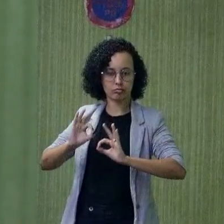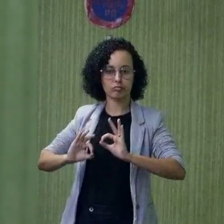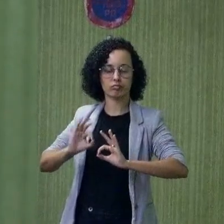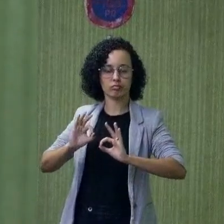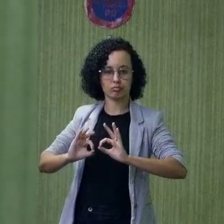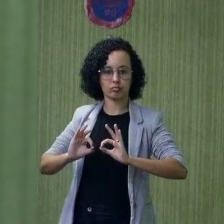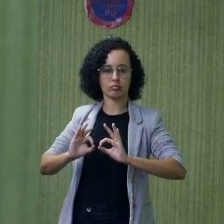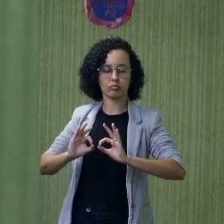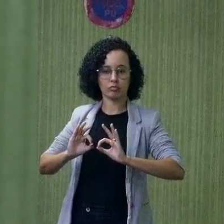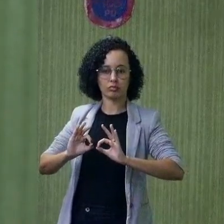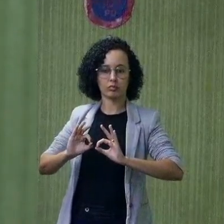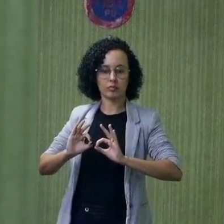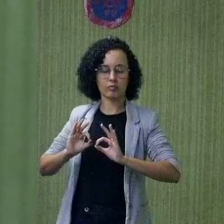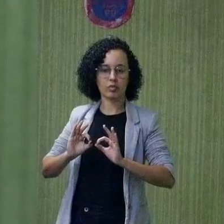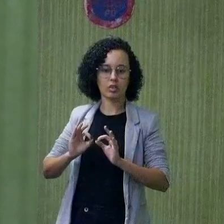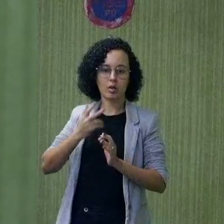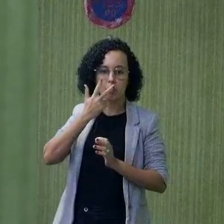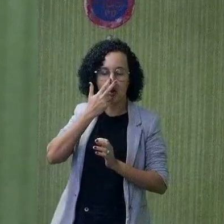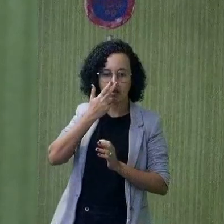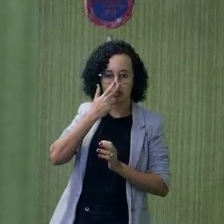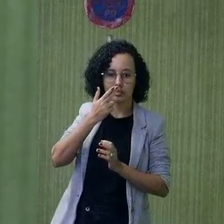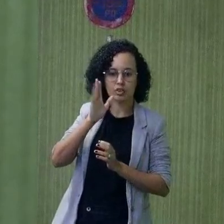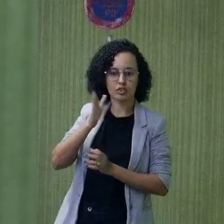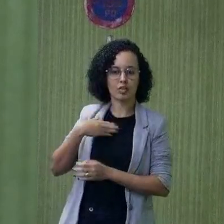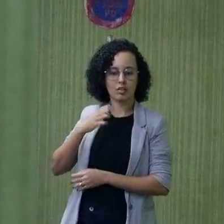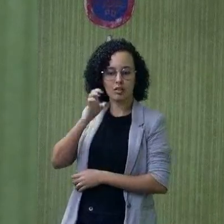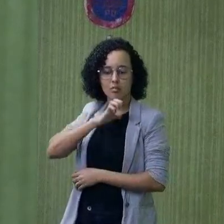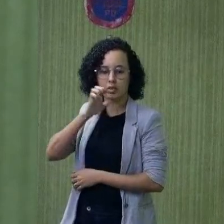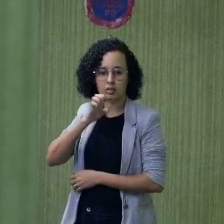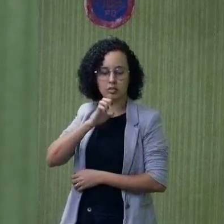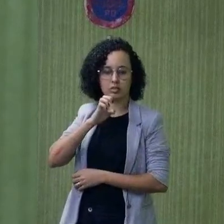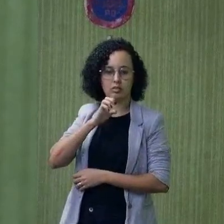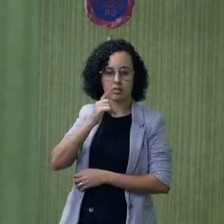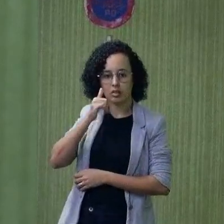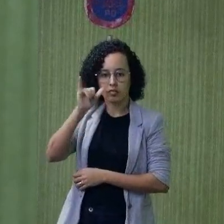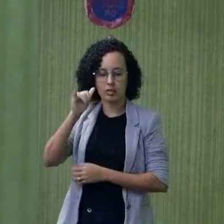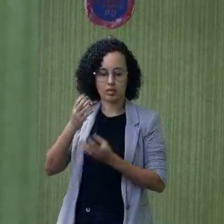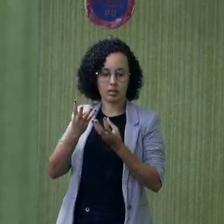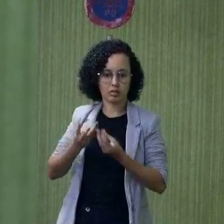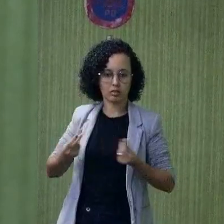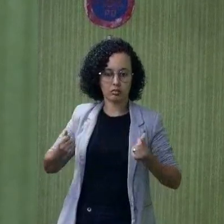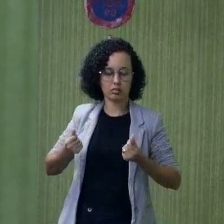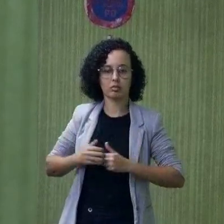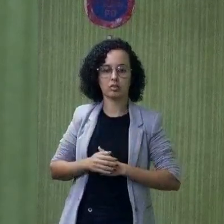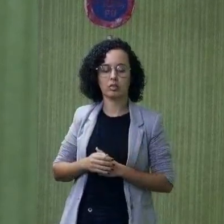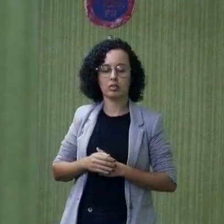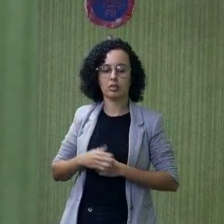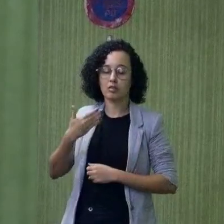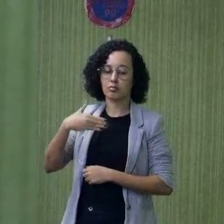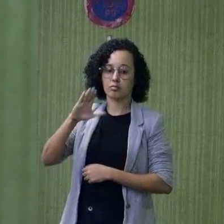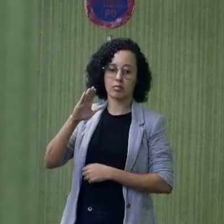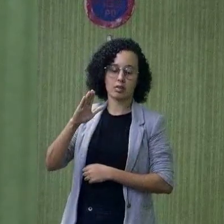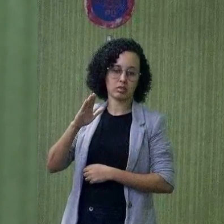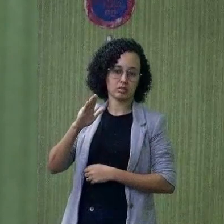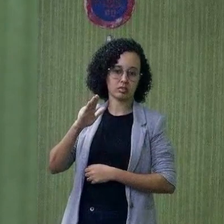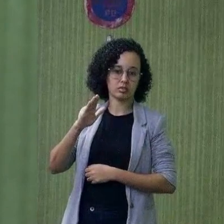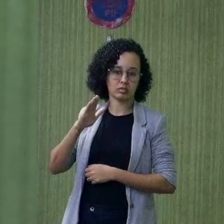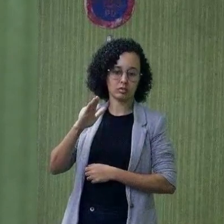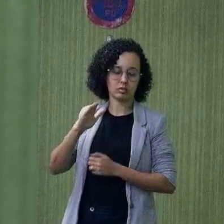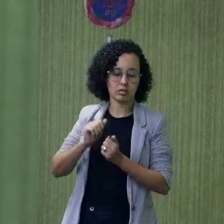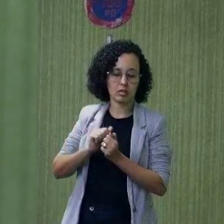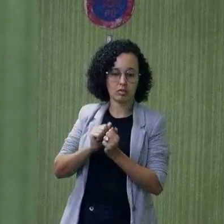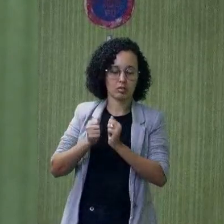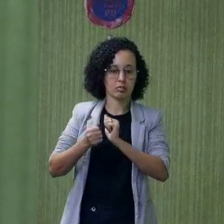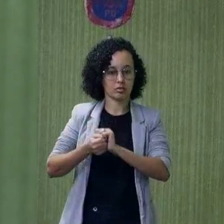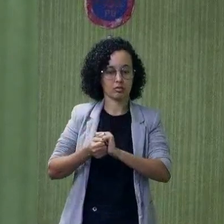assim como se fosse de um escape de uma emergência um desastre que era muito mais adequado do que a